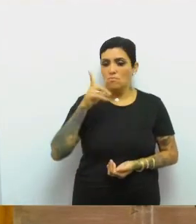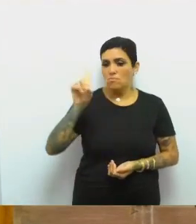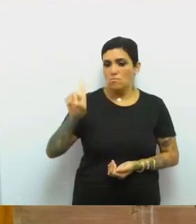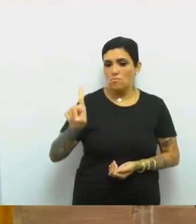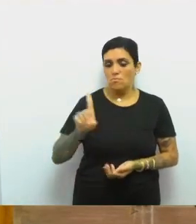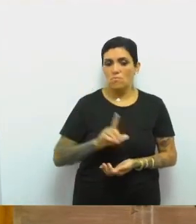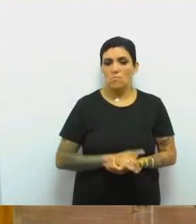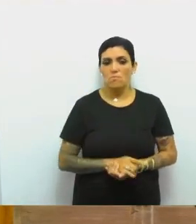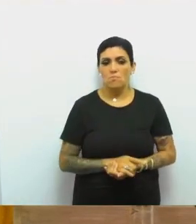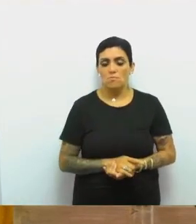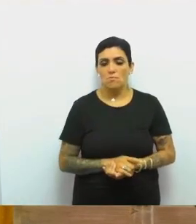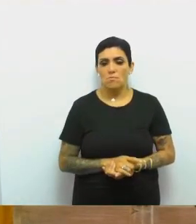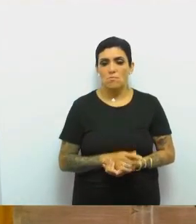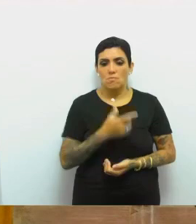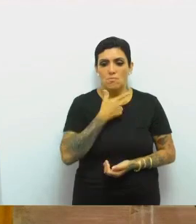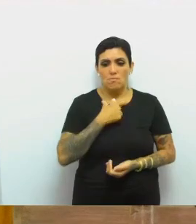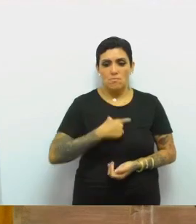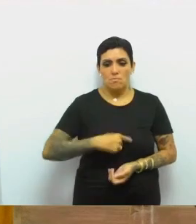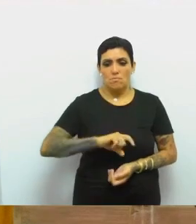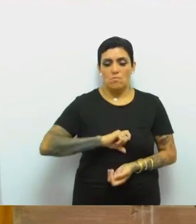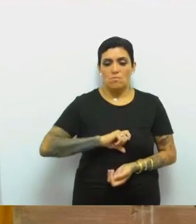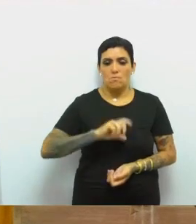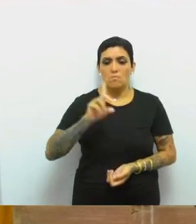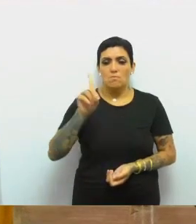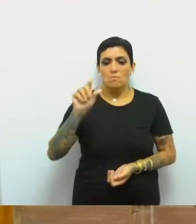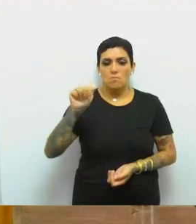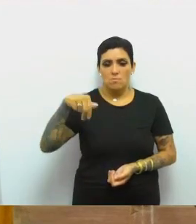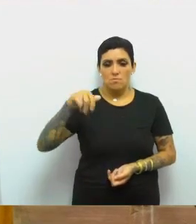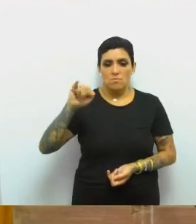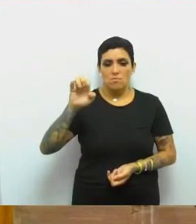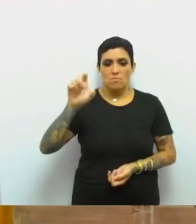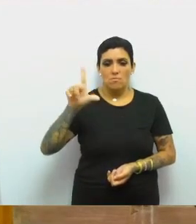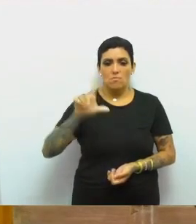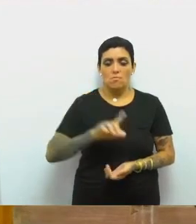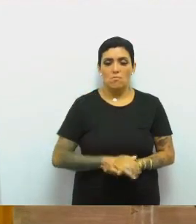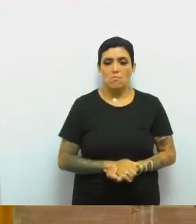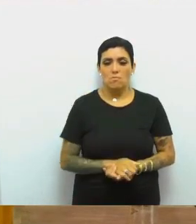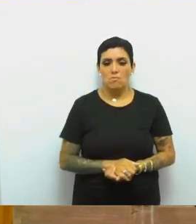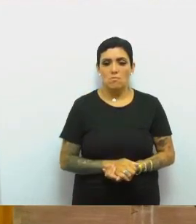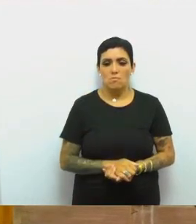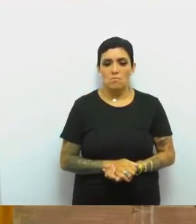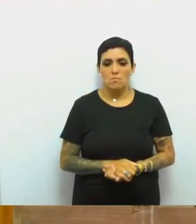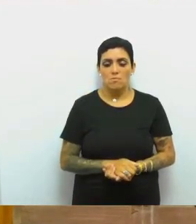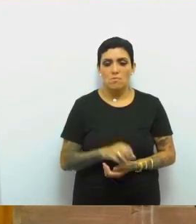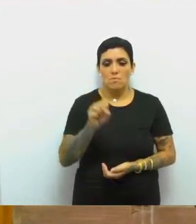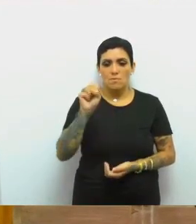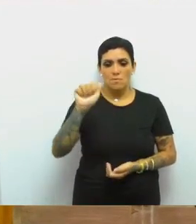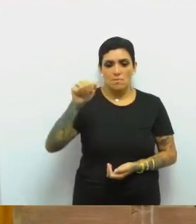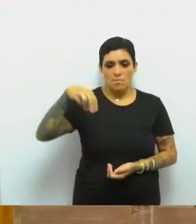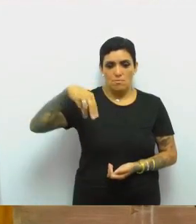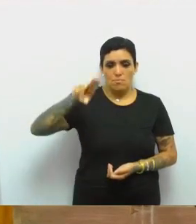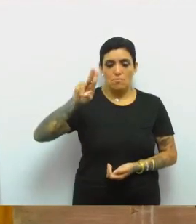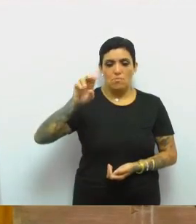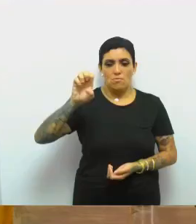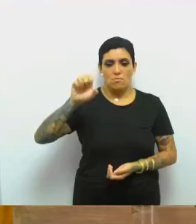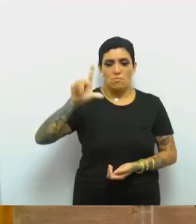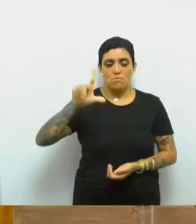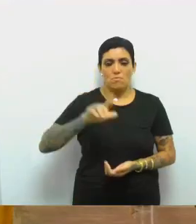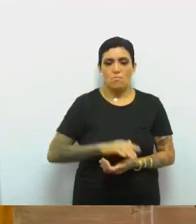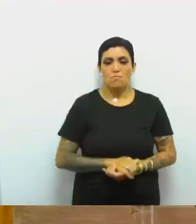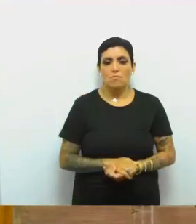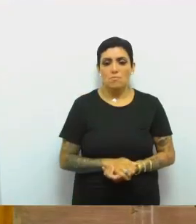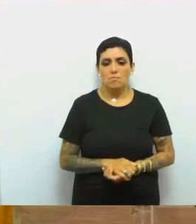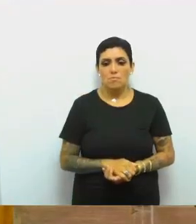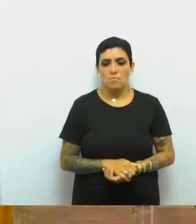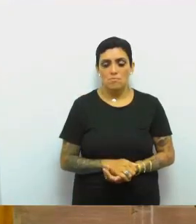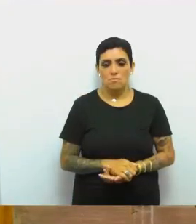concessão da medalha de honra ao mérito Bispo Daniel Fonseca Malafaia ao Bispo e Doutor Samuel Ferreira. Parecer 296